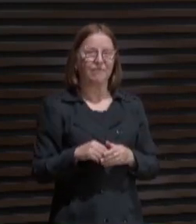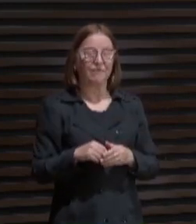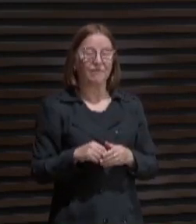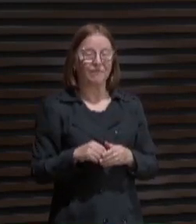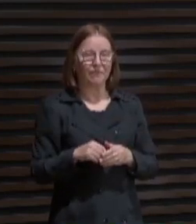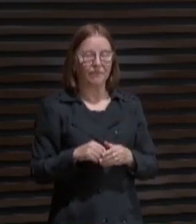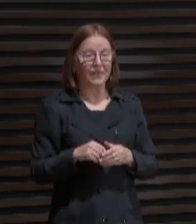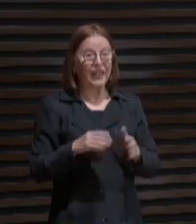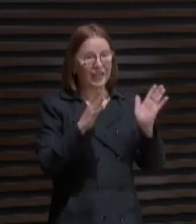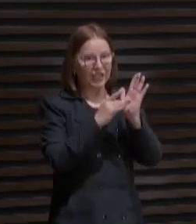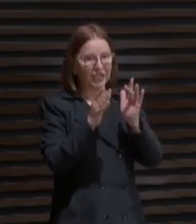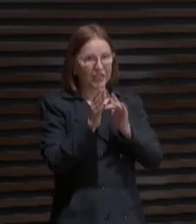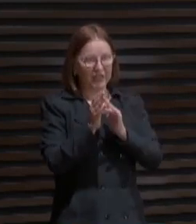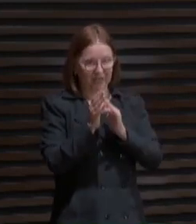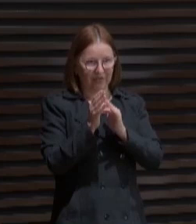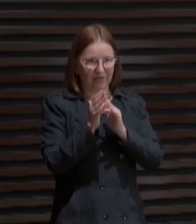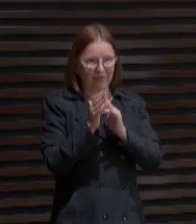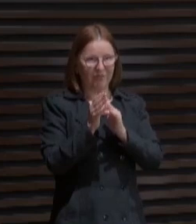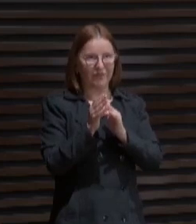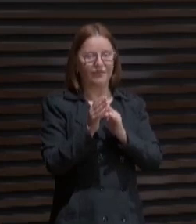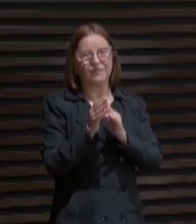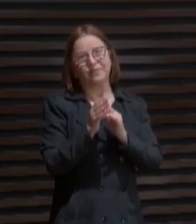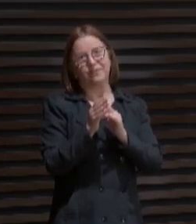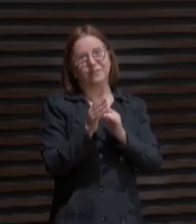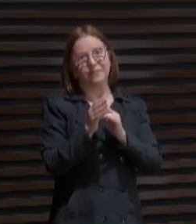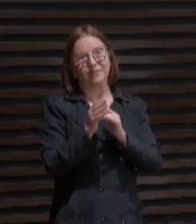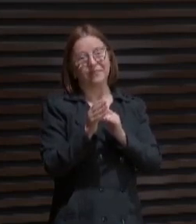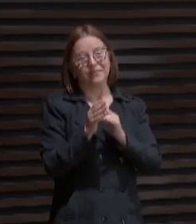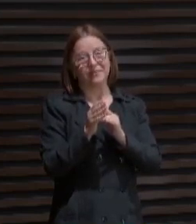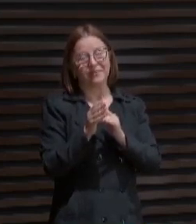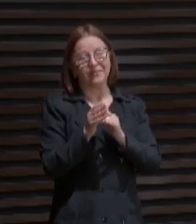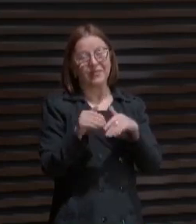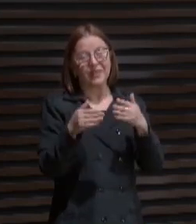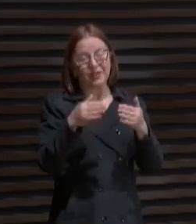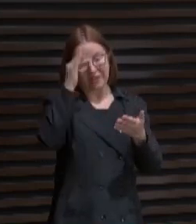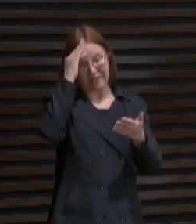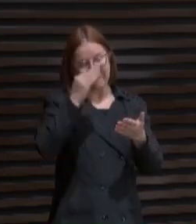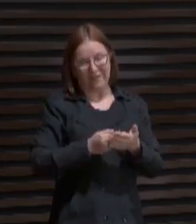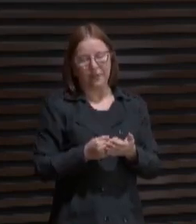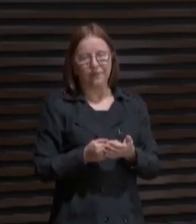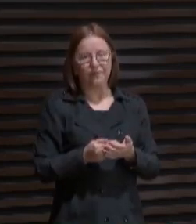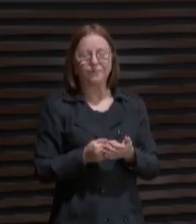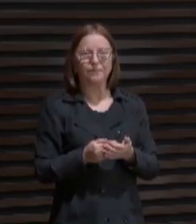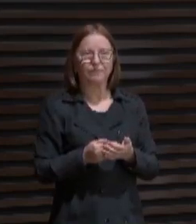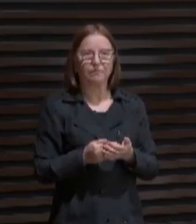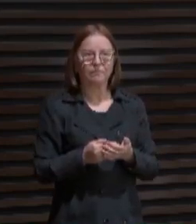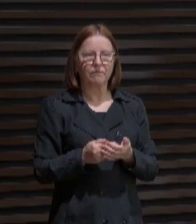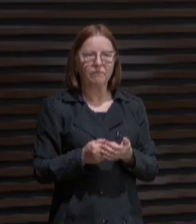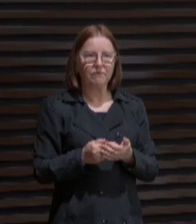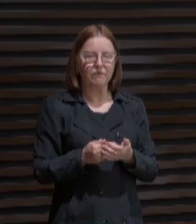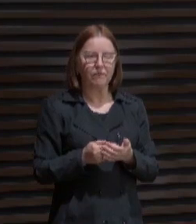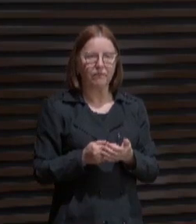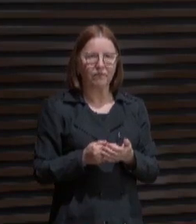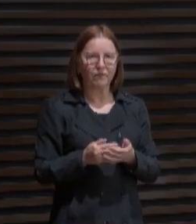fé, que eles creram no partir do pão, quando Jesus veio. Mas e a alegria e a paz? Seguimos. Veja que o interior de cada